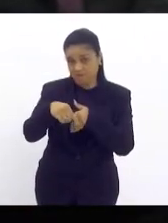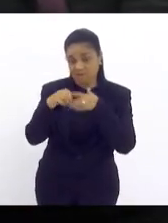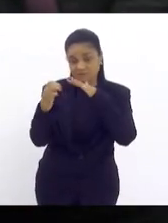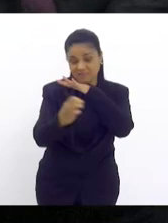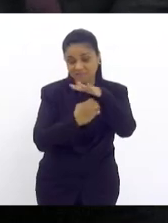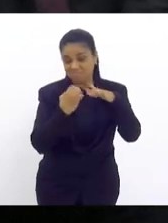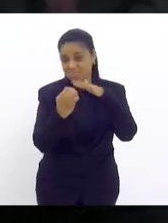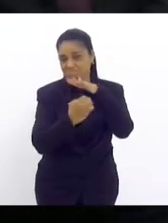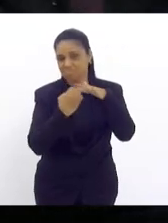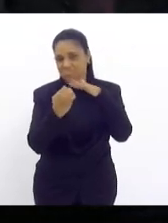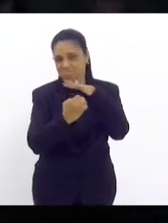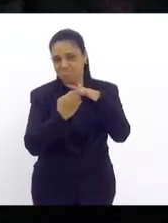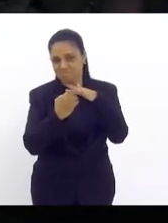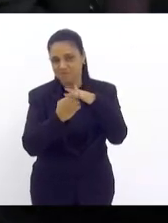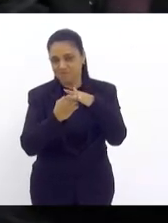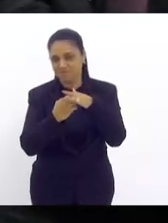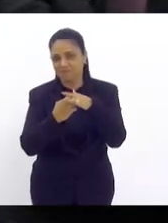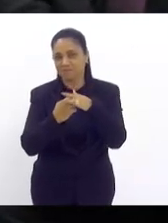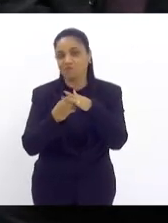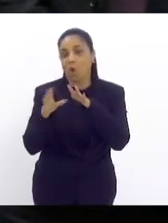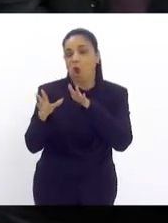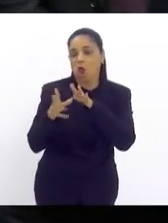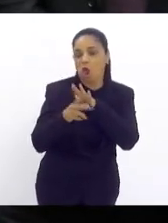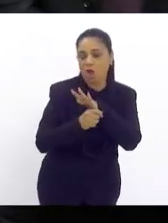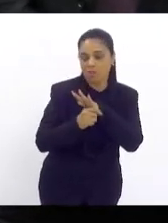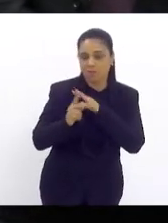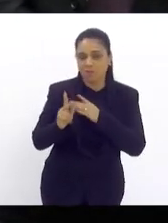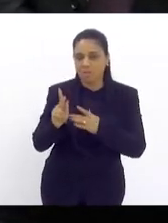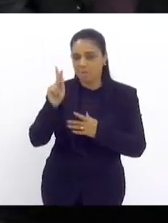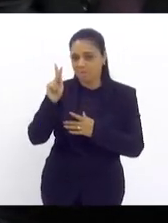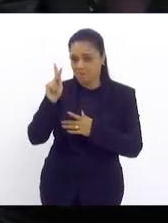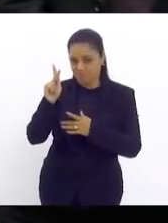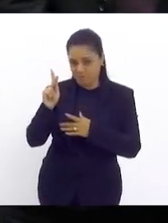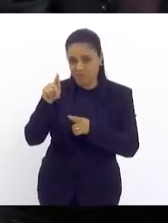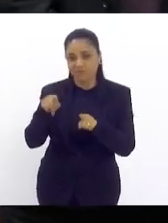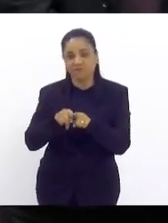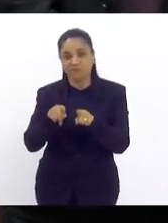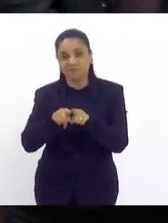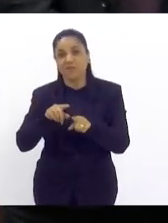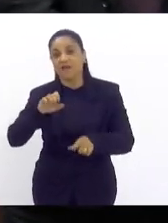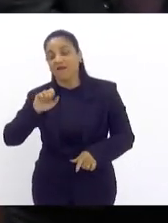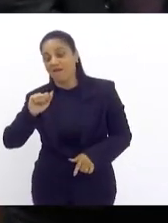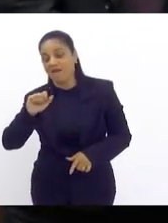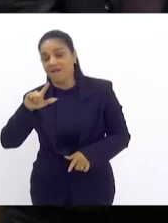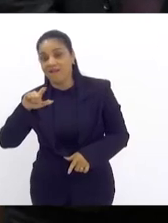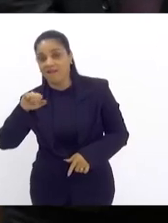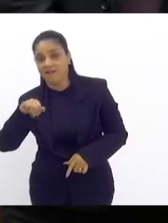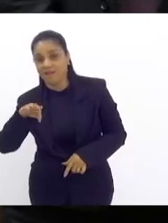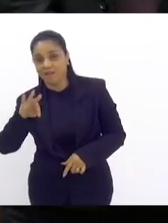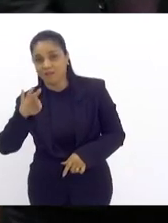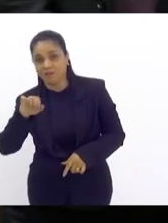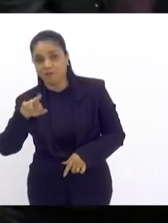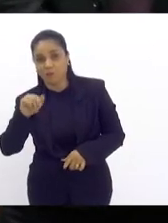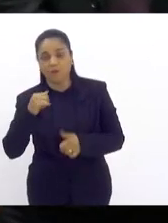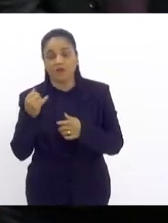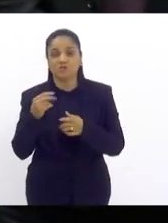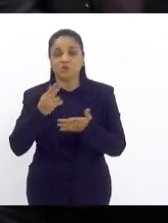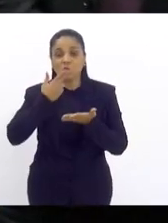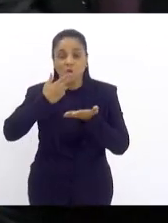deu um golpe na Petrobras na Eletrobras nos fundos de pensão nos correios